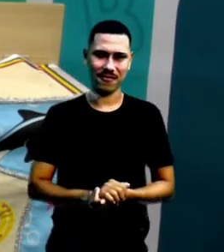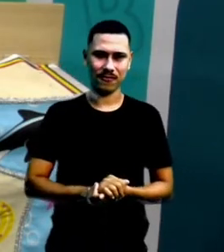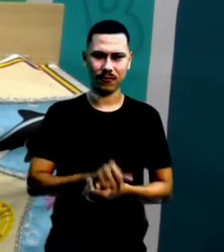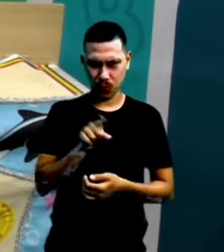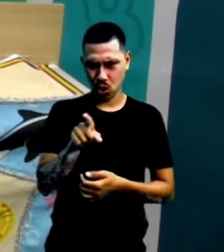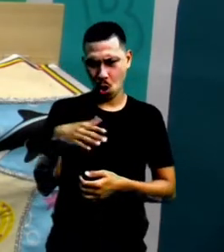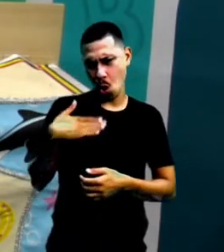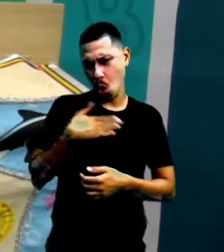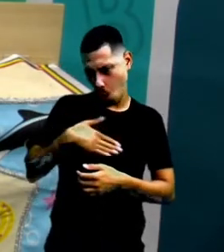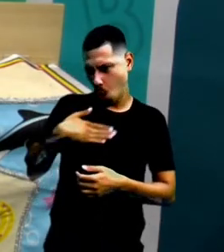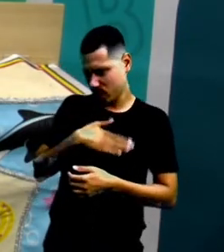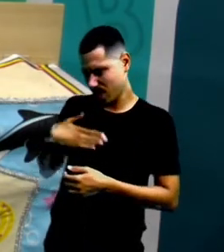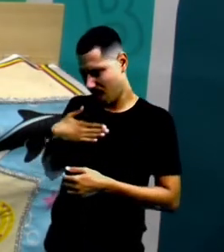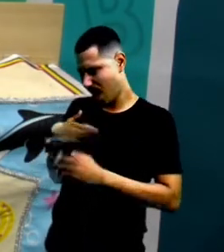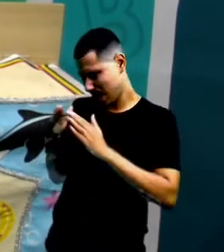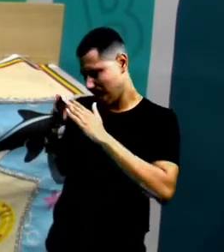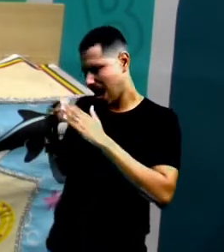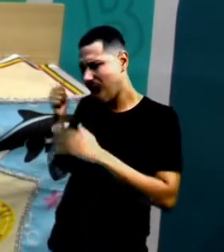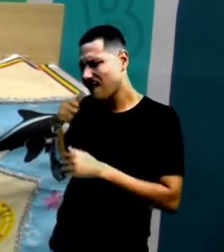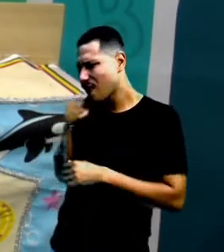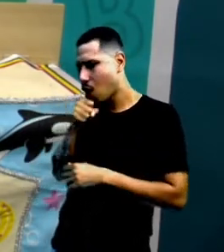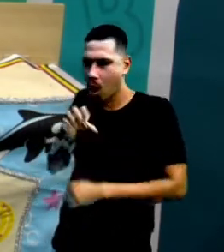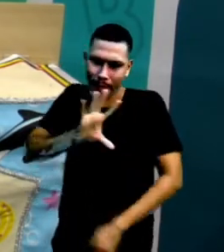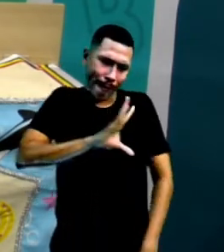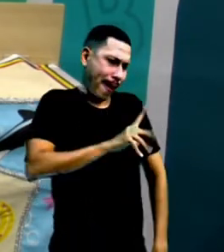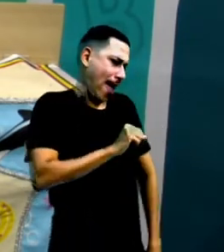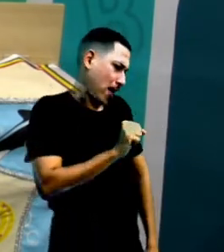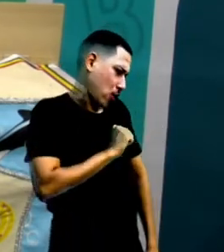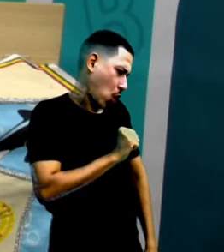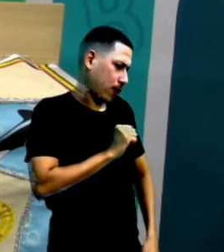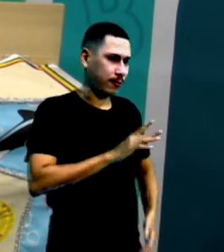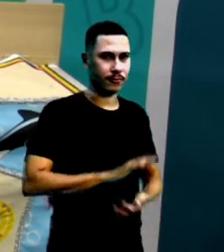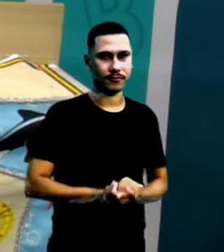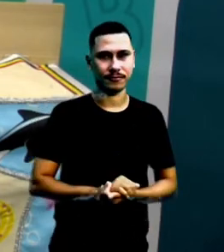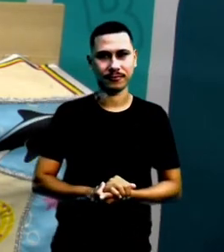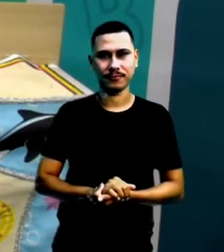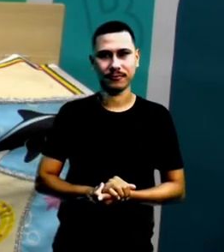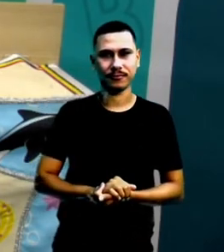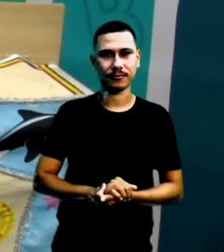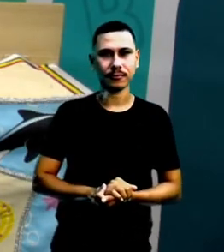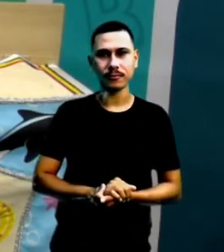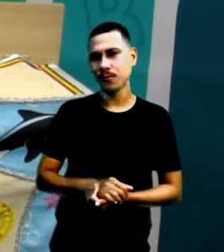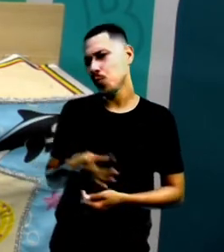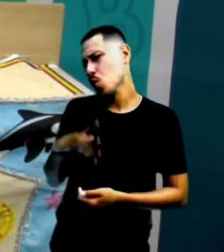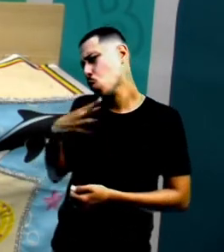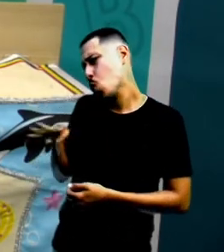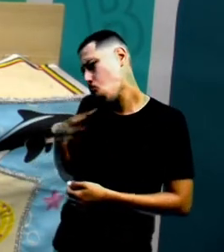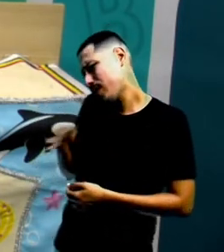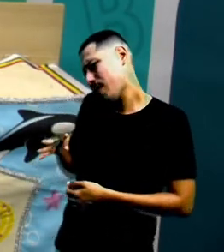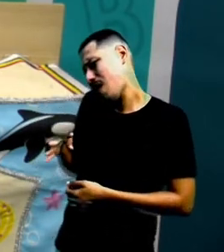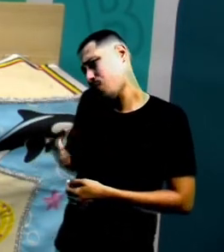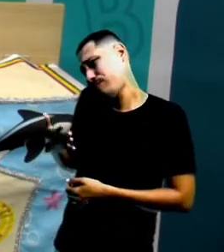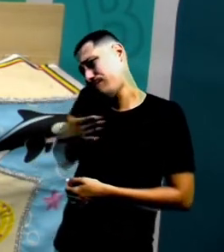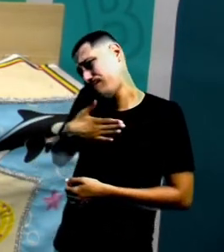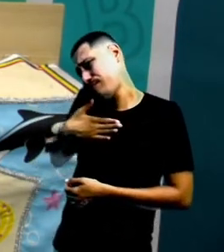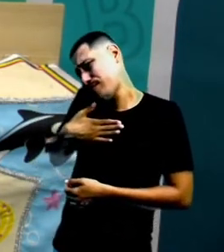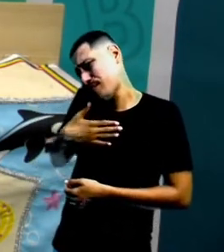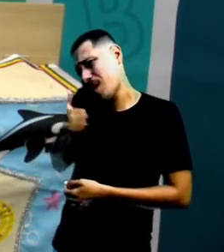não gosta de ir pra casa da tua vovozinha? Adoro. Pois é. Tia Lê não conheceu muito a vovozinha